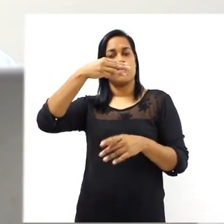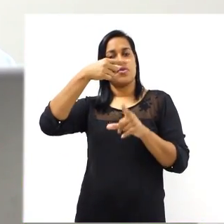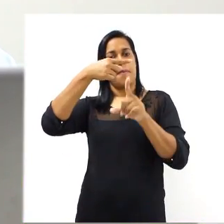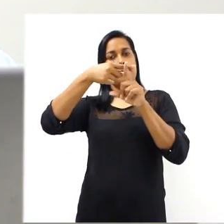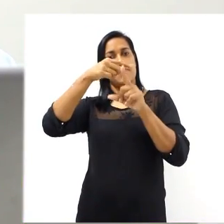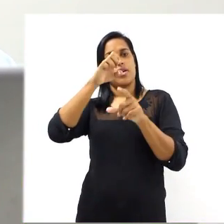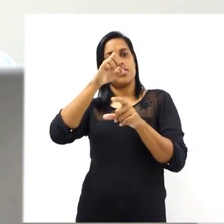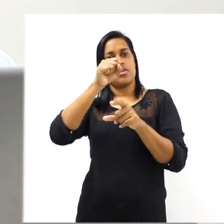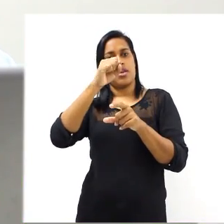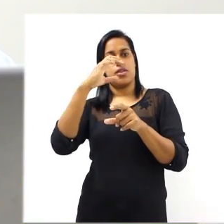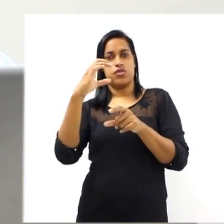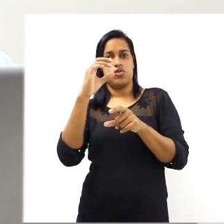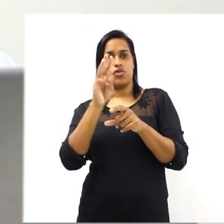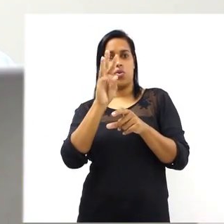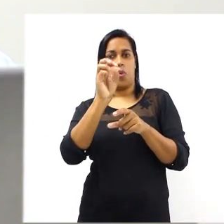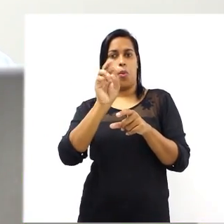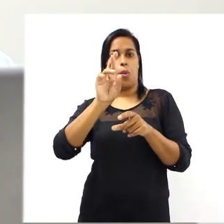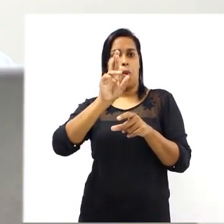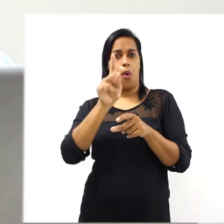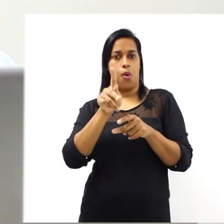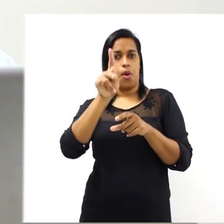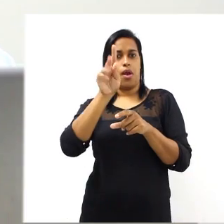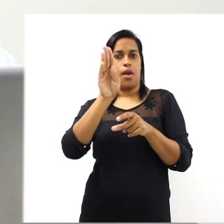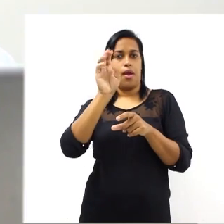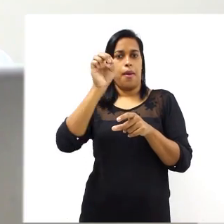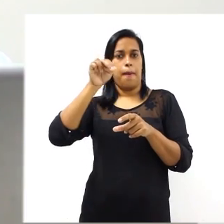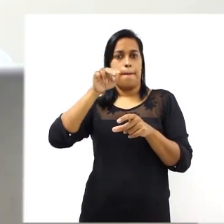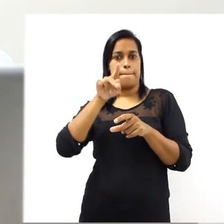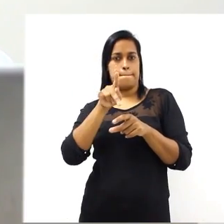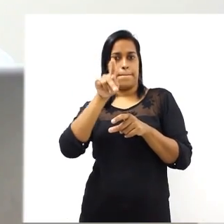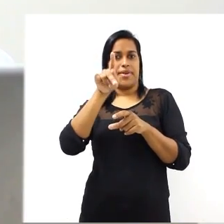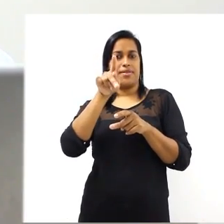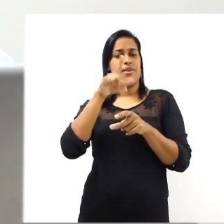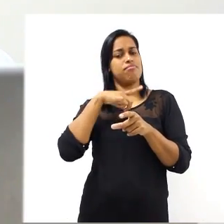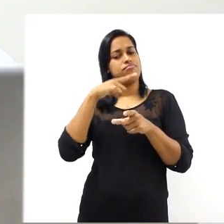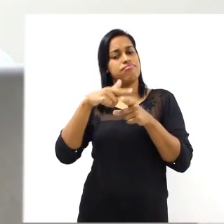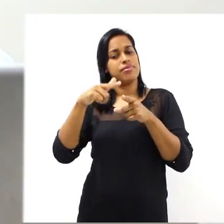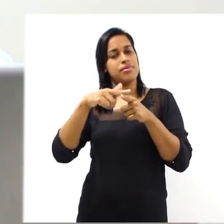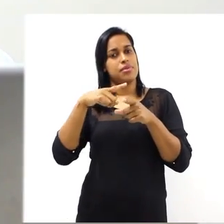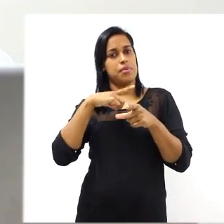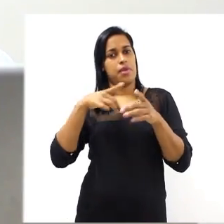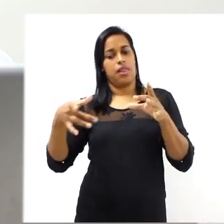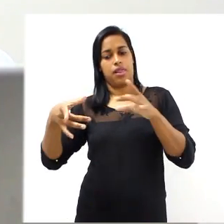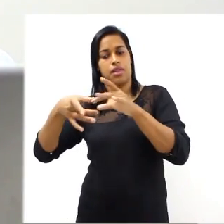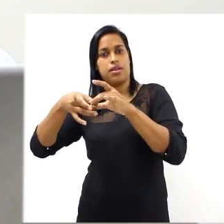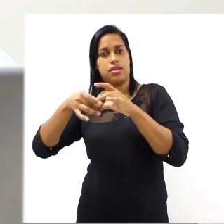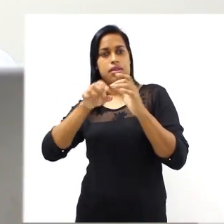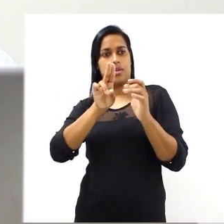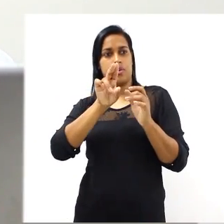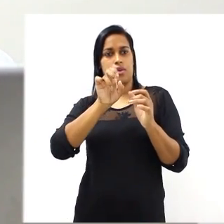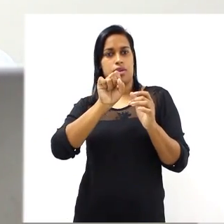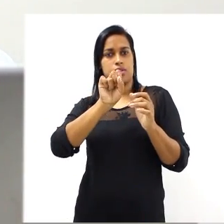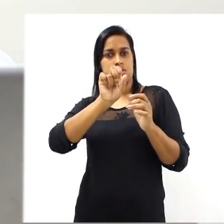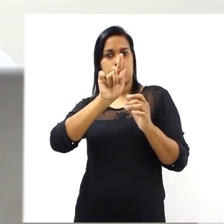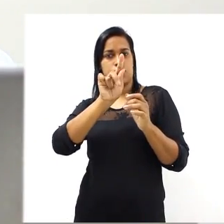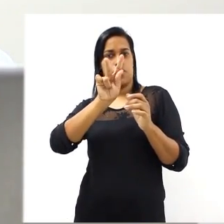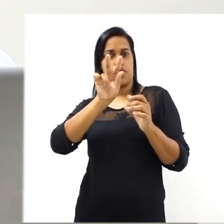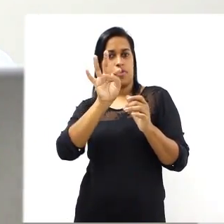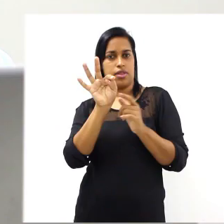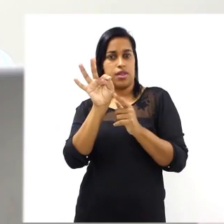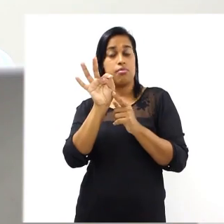MySQL Workbench é um tipo específico de programinha atrelado a um SGBD que é utilizado para